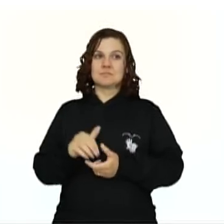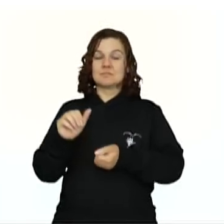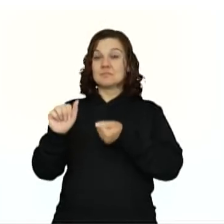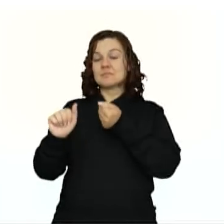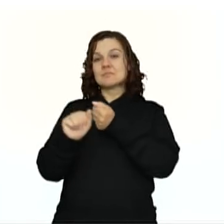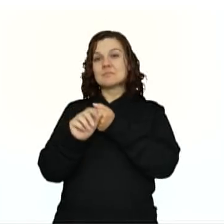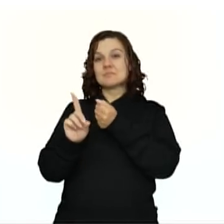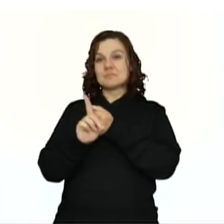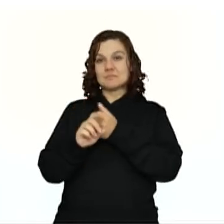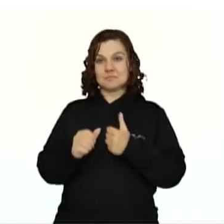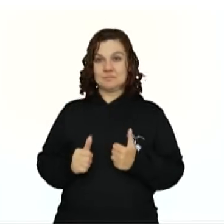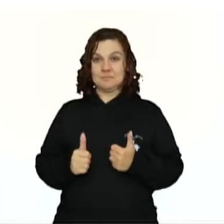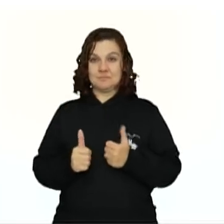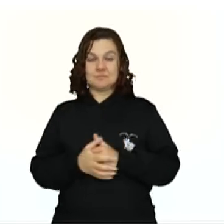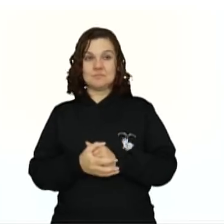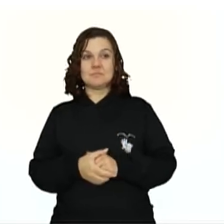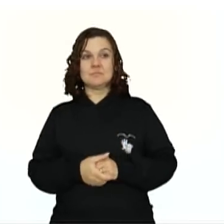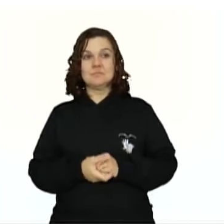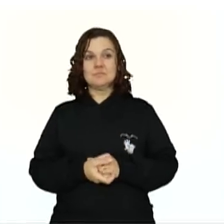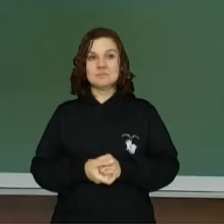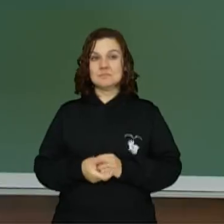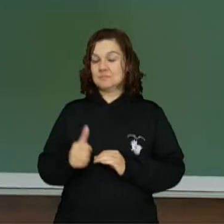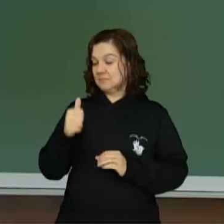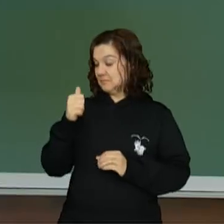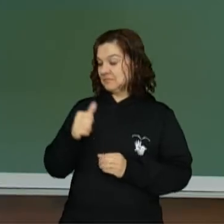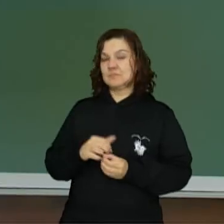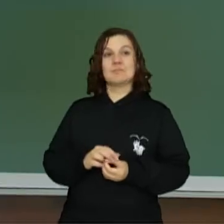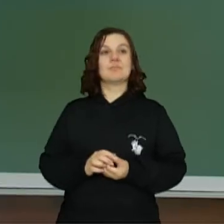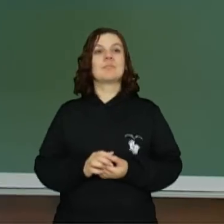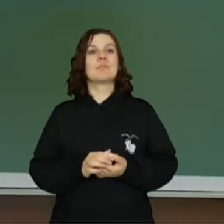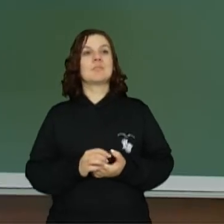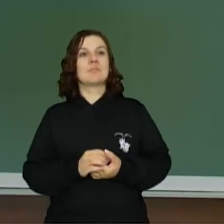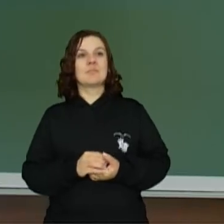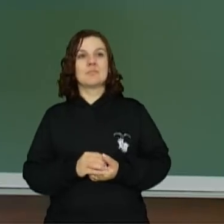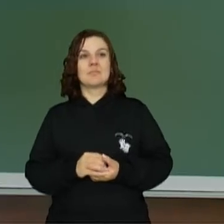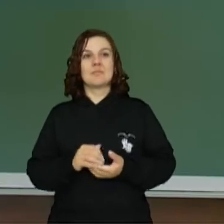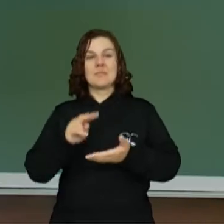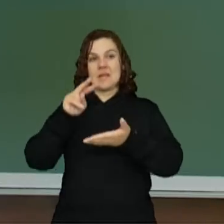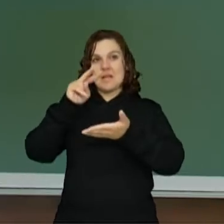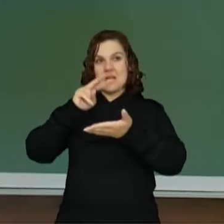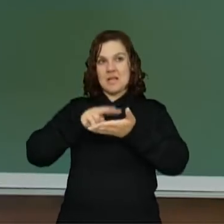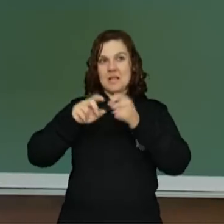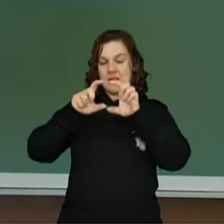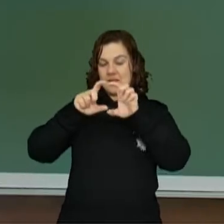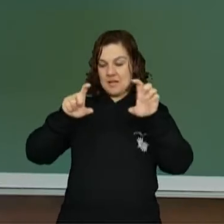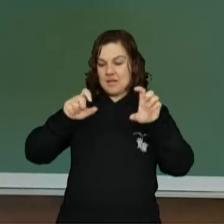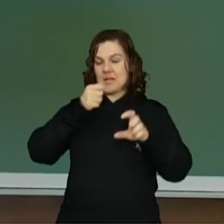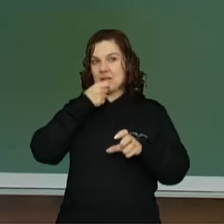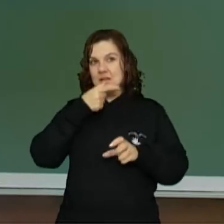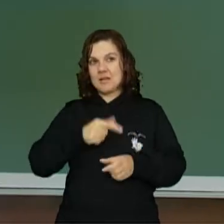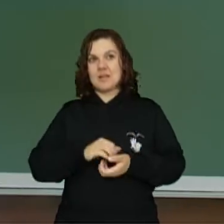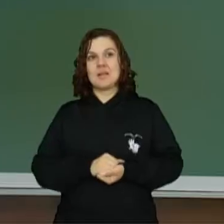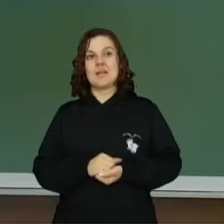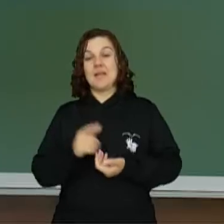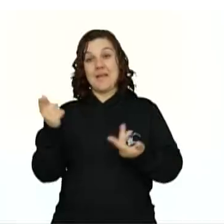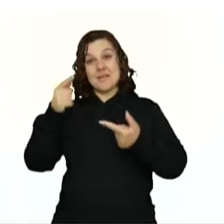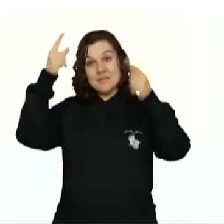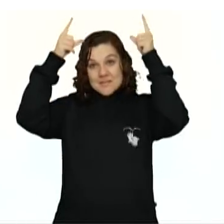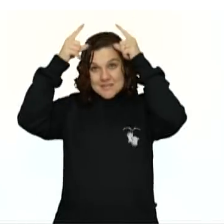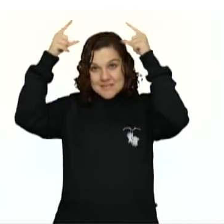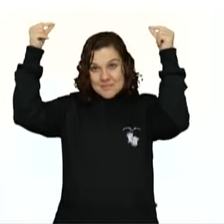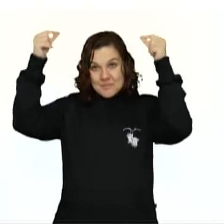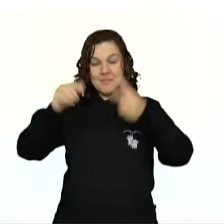adjetivo, ok? Então, próxima questão, leia a tirinha novamente aqui do Cebolinha,